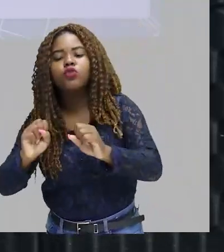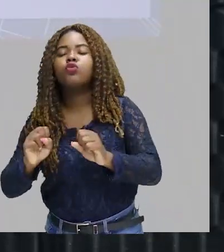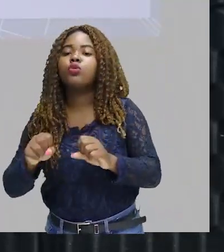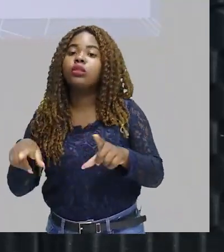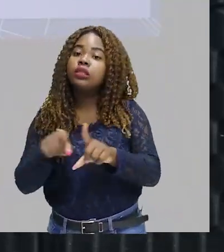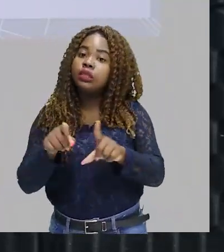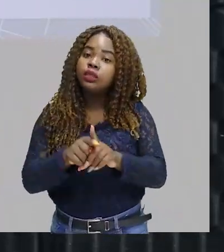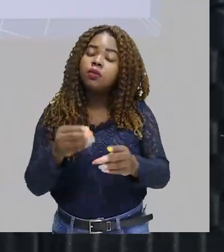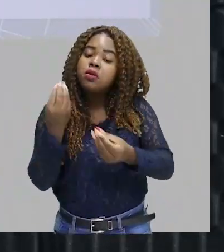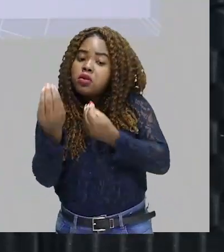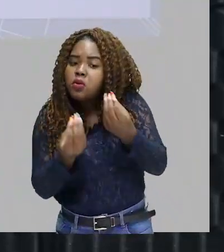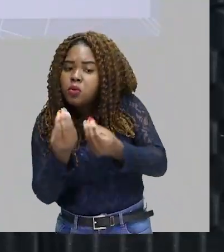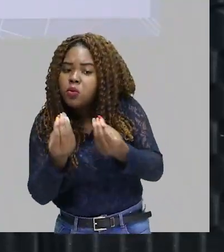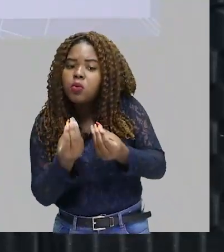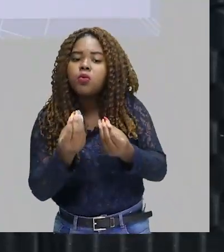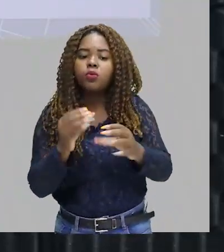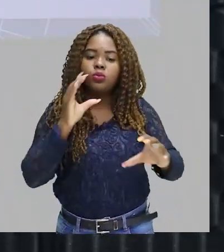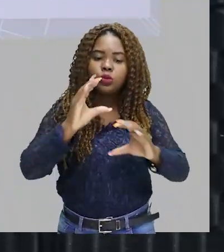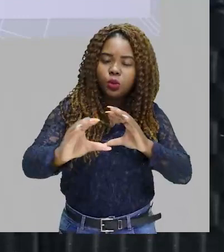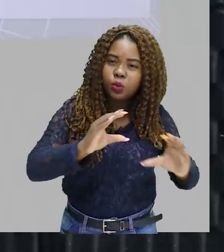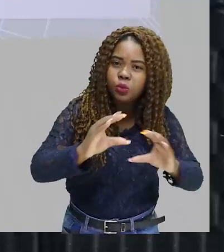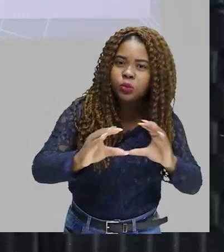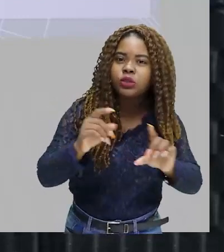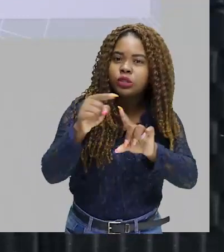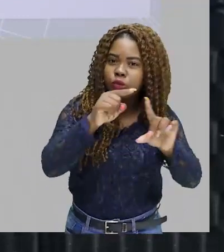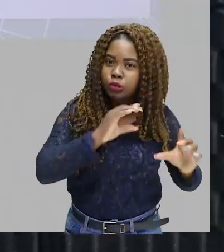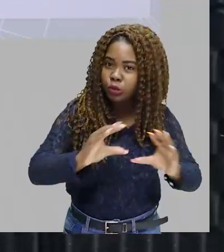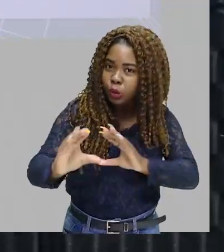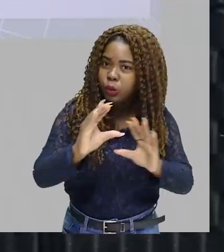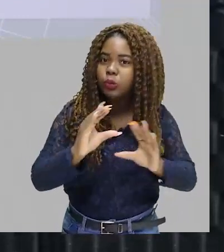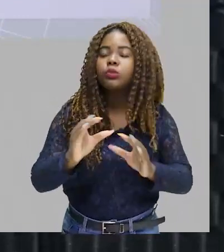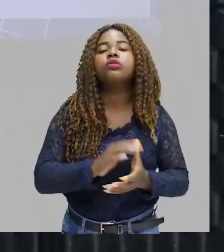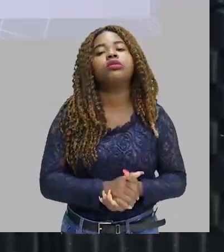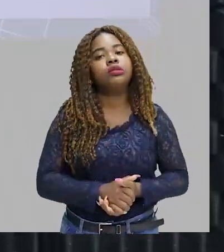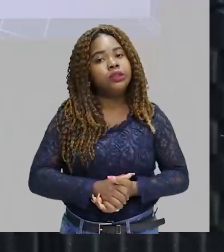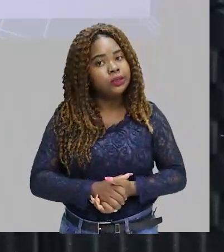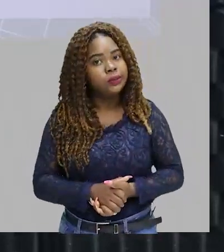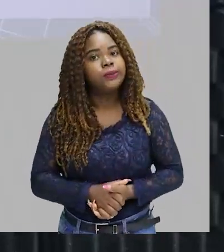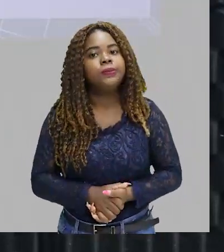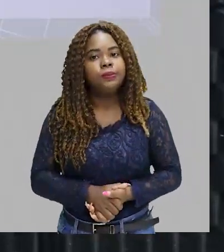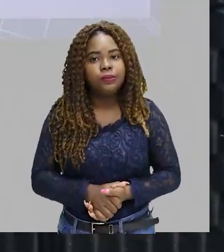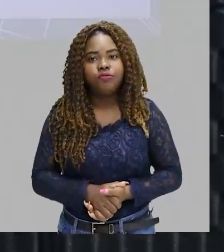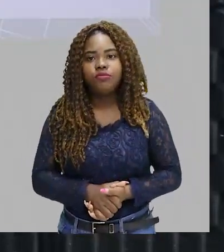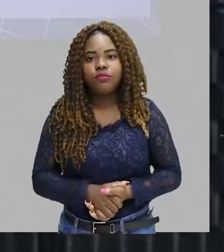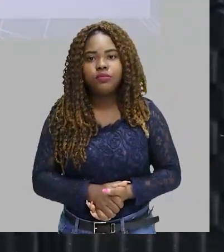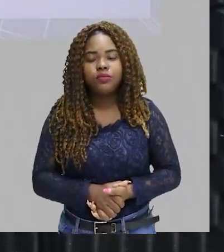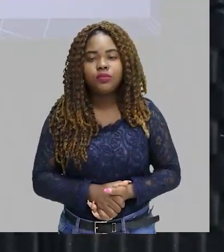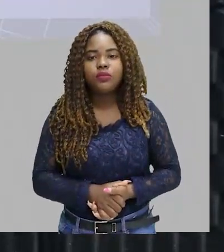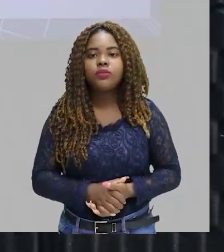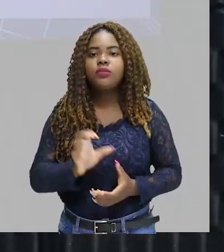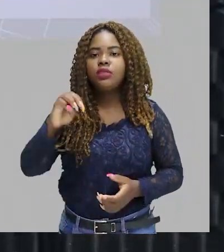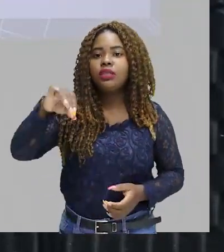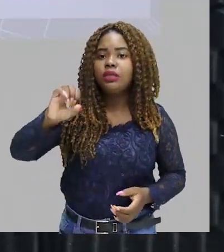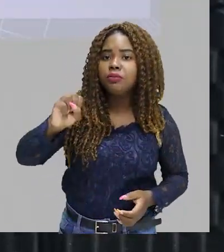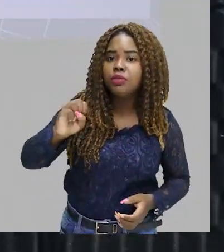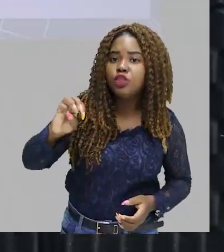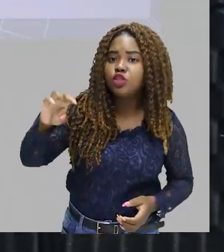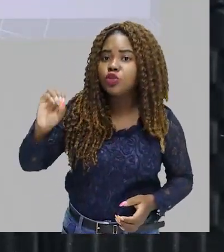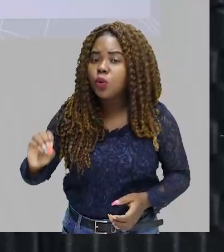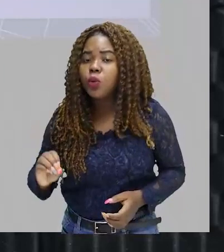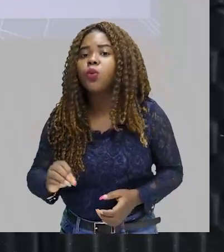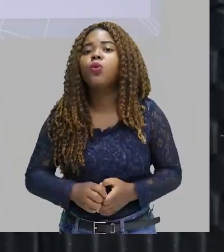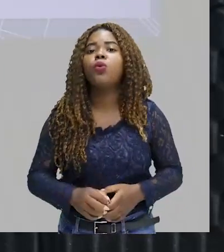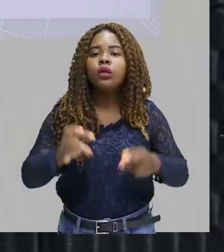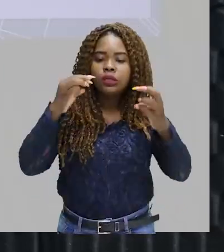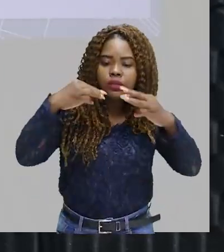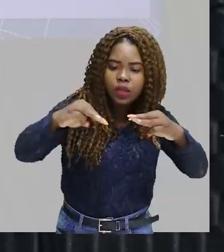os elementos da comunicação. Pontos super importantes são os elementos da comunicação. O emissor, o receptor,